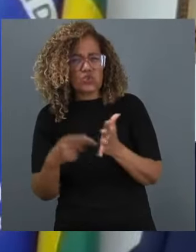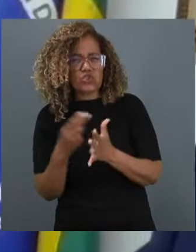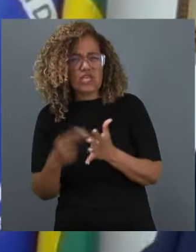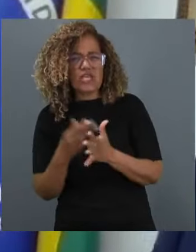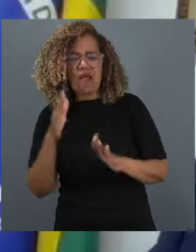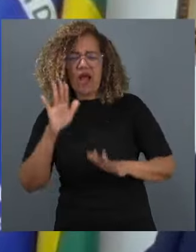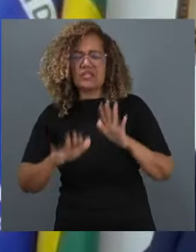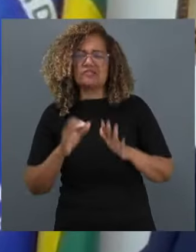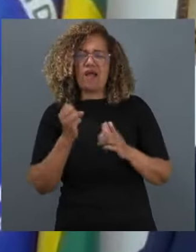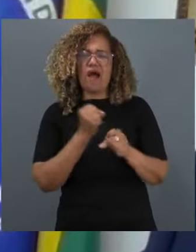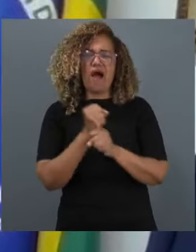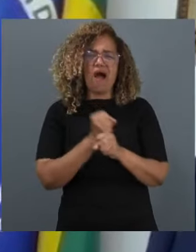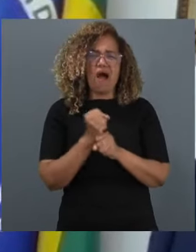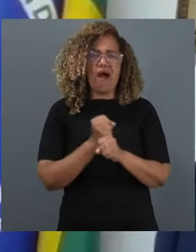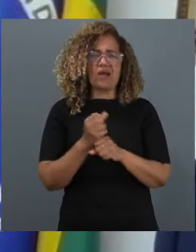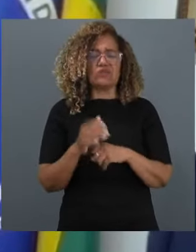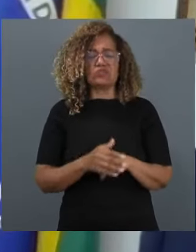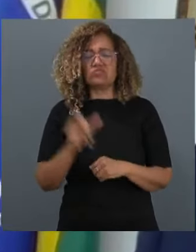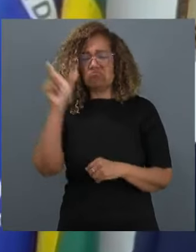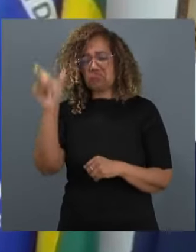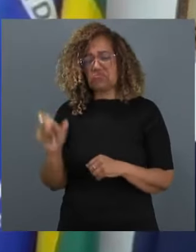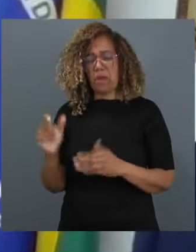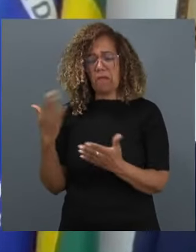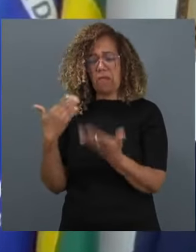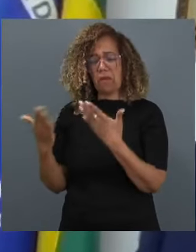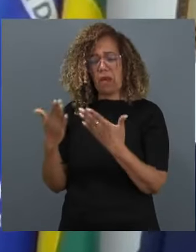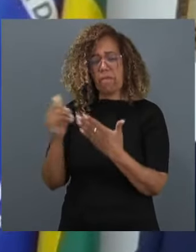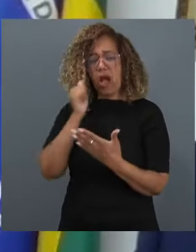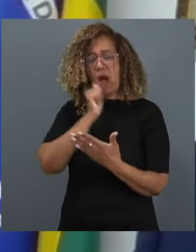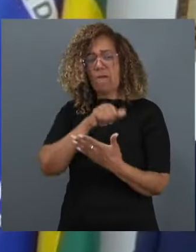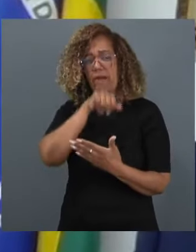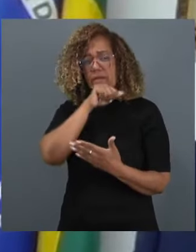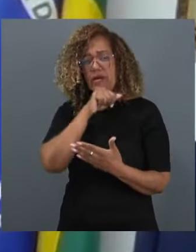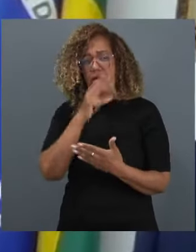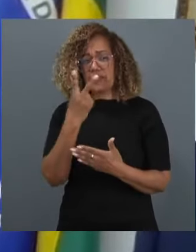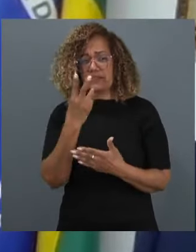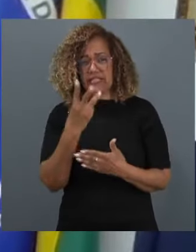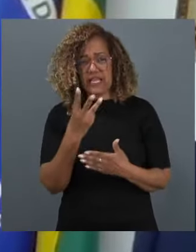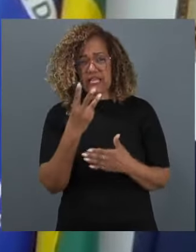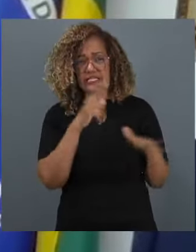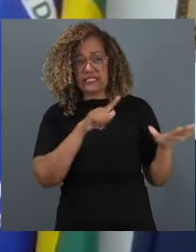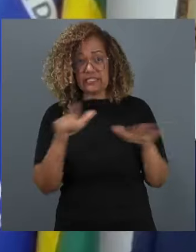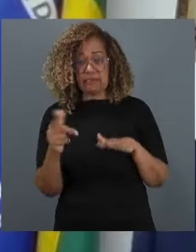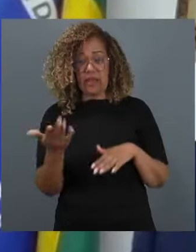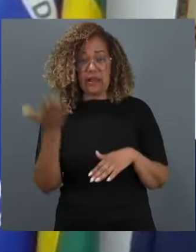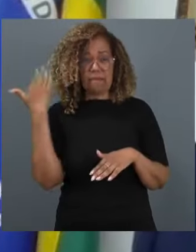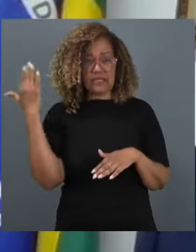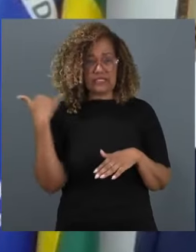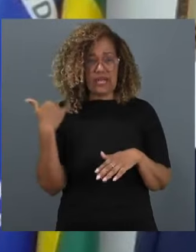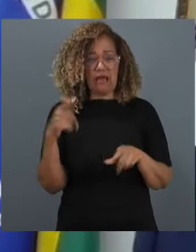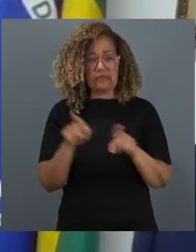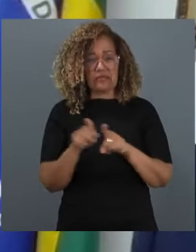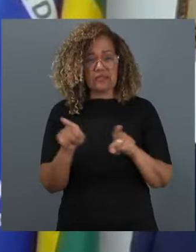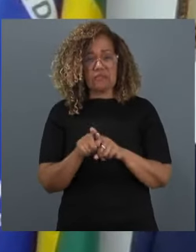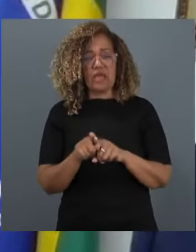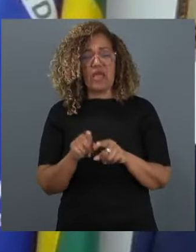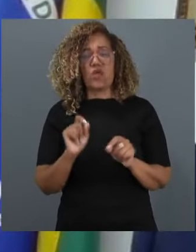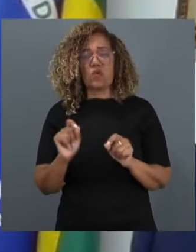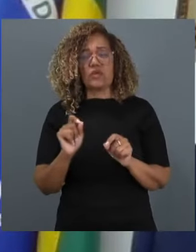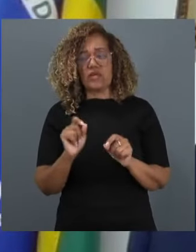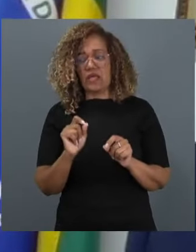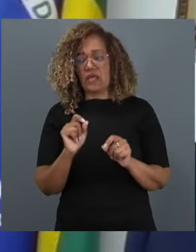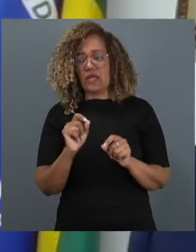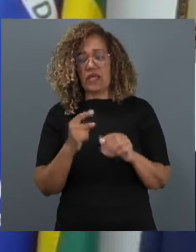Eu estava conversando com uma mãezinha aqui há 2, 3 semanas atrás na Fundação Pestalozzi,